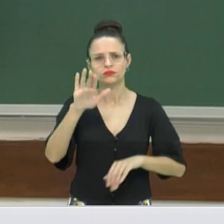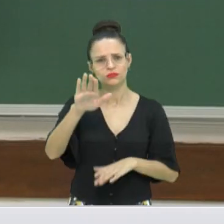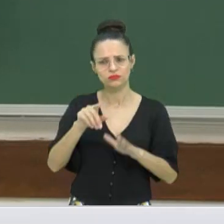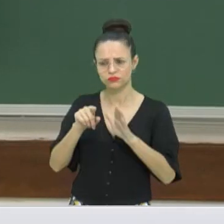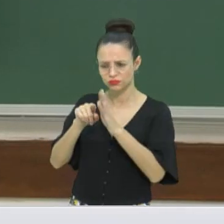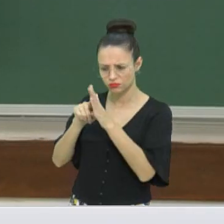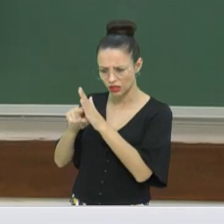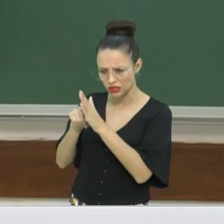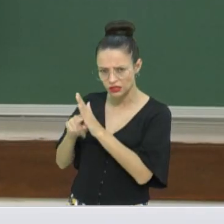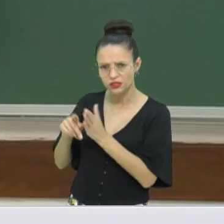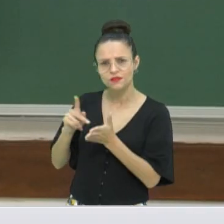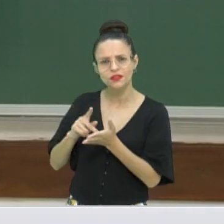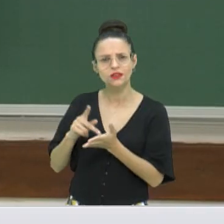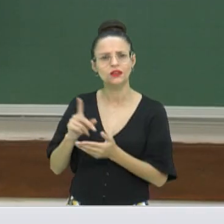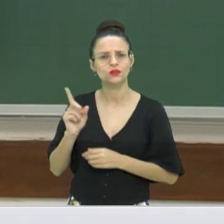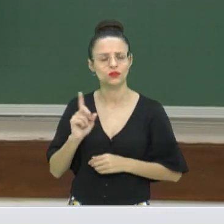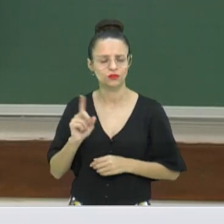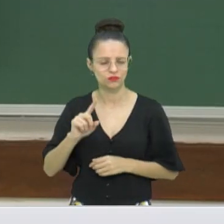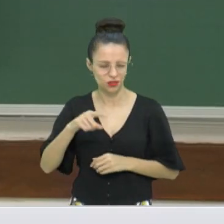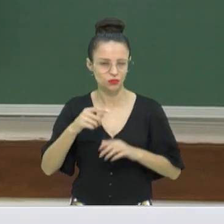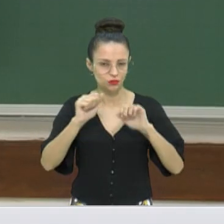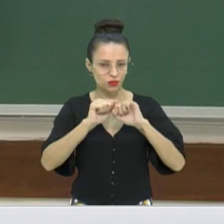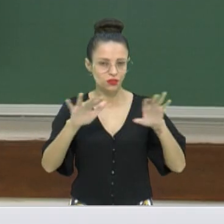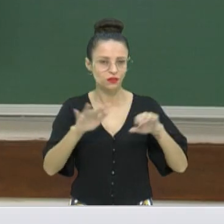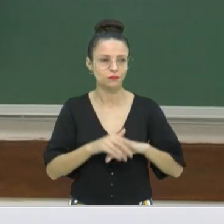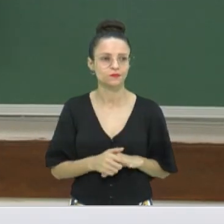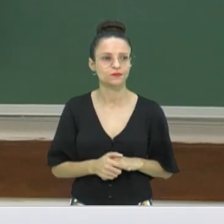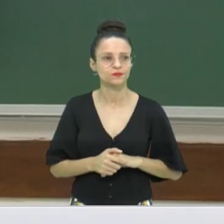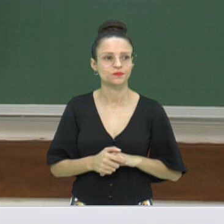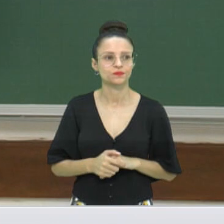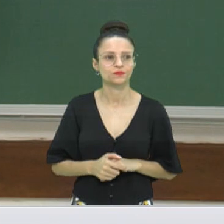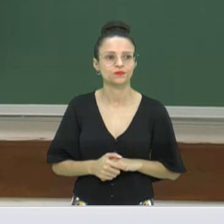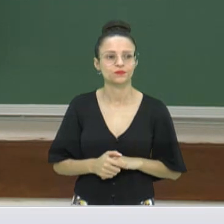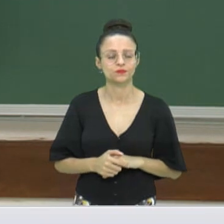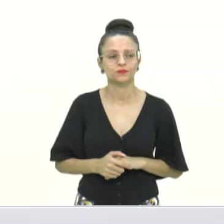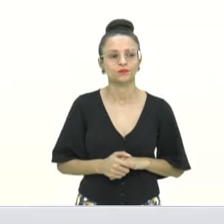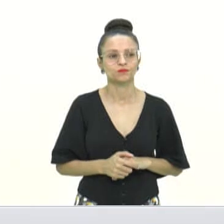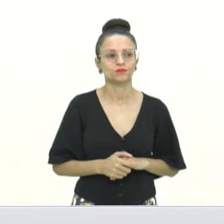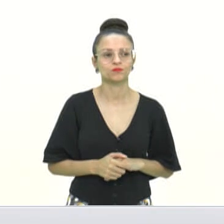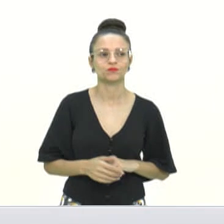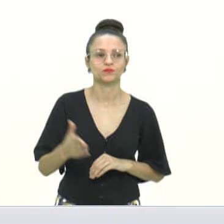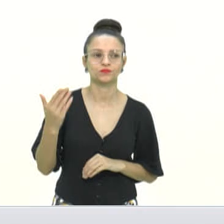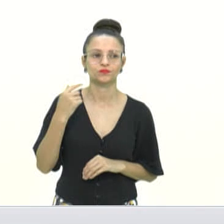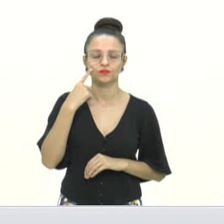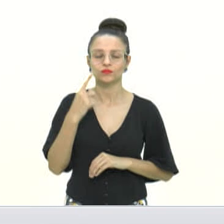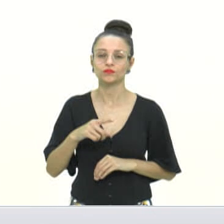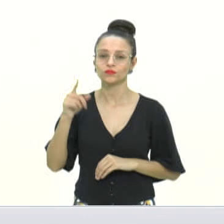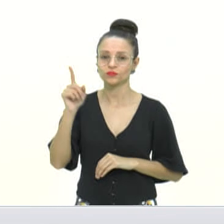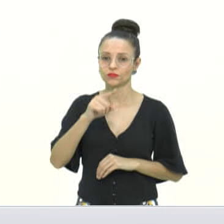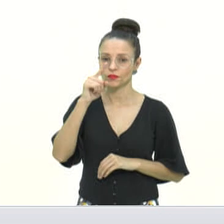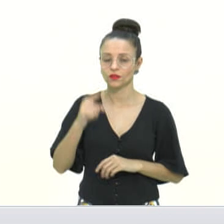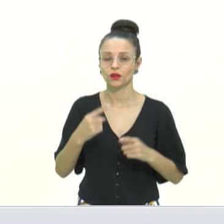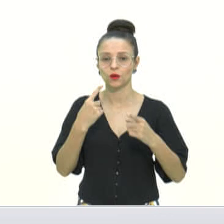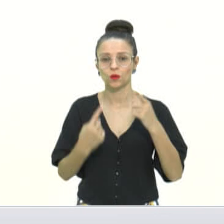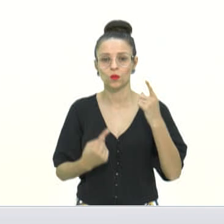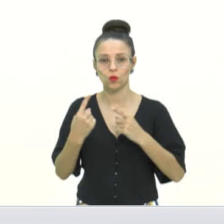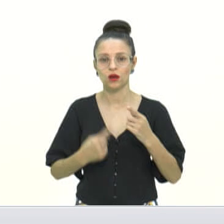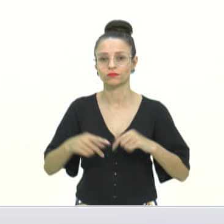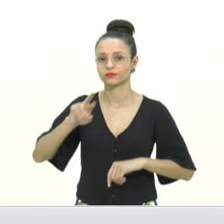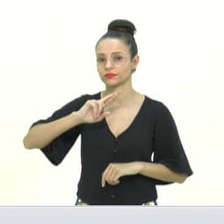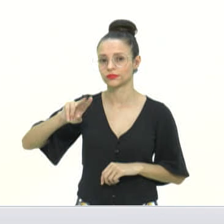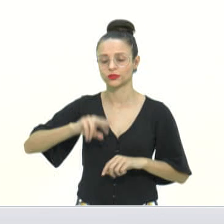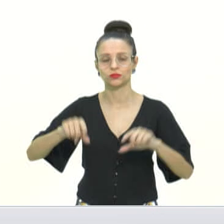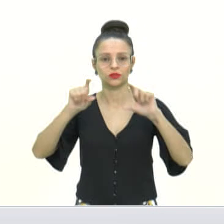fazer a verificação dela primeiro para depois não andar, né? Quiz, pessoal. Vamos lá. Marque a alternativa que não condiz